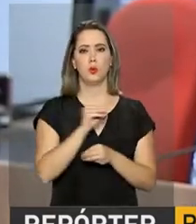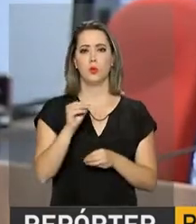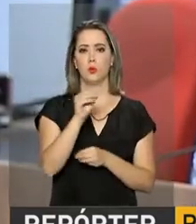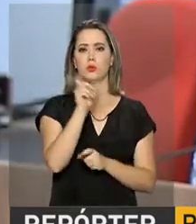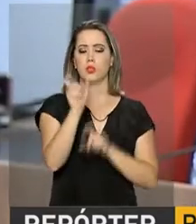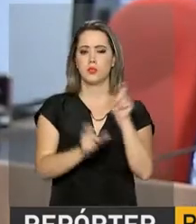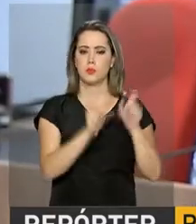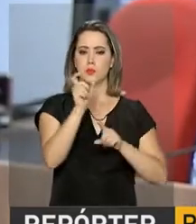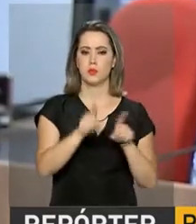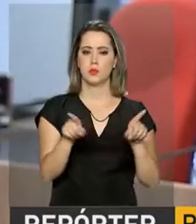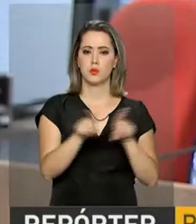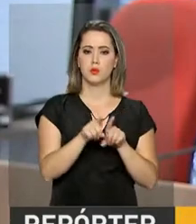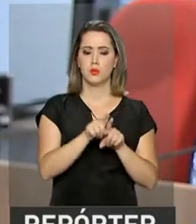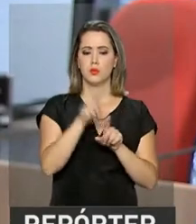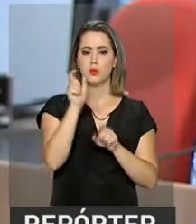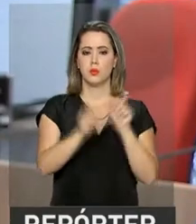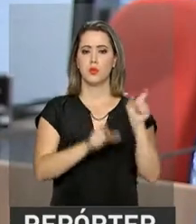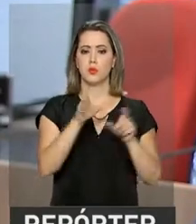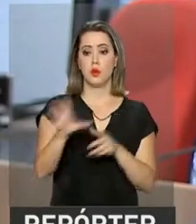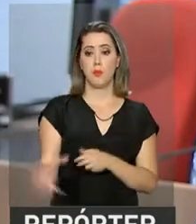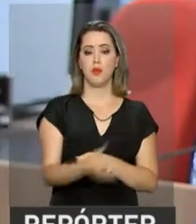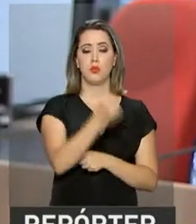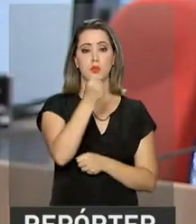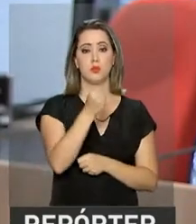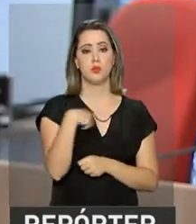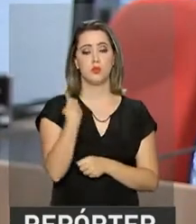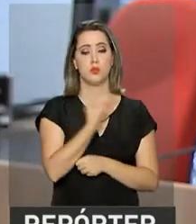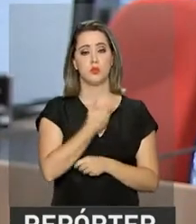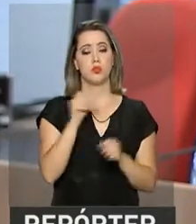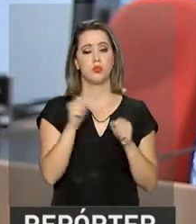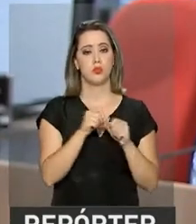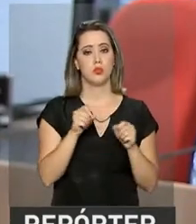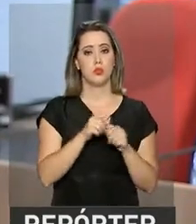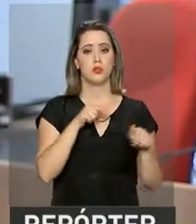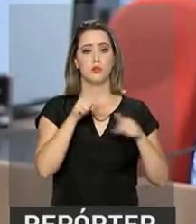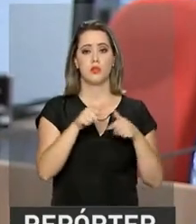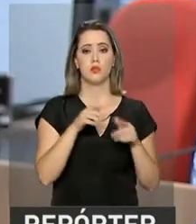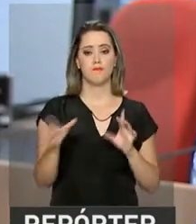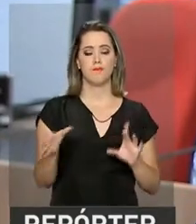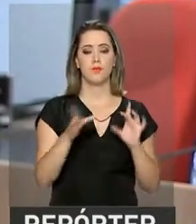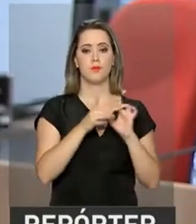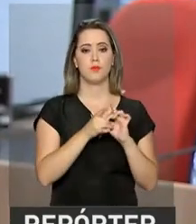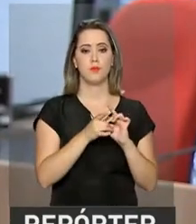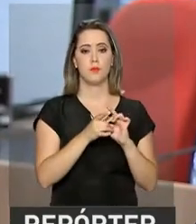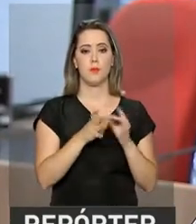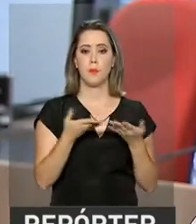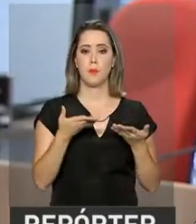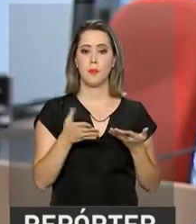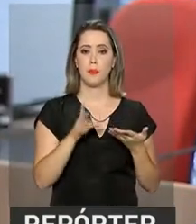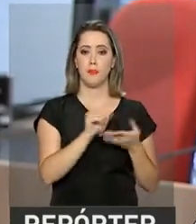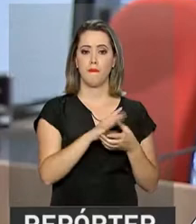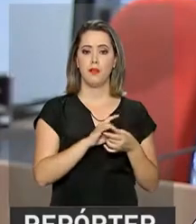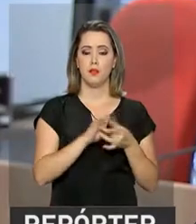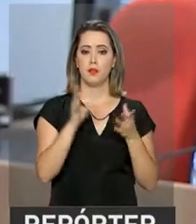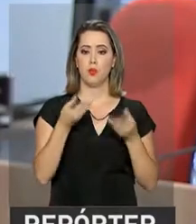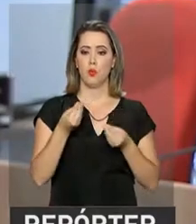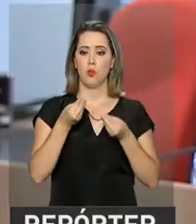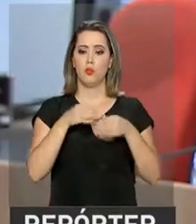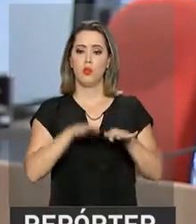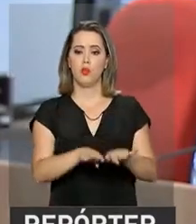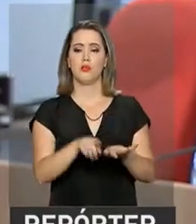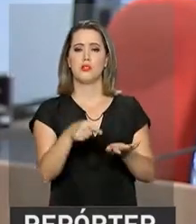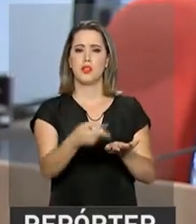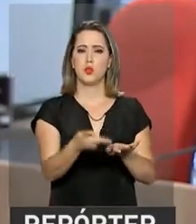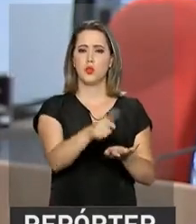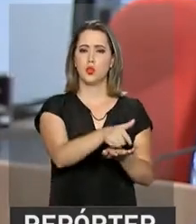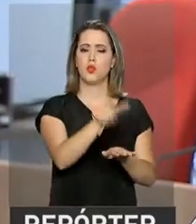também é trabalhoso resgatados quando você faz uma ação integrada para evitar essa pessoa novamente mercado mas de uma